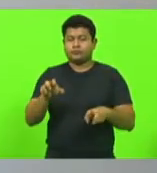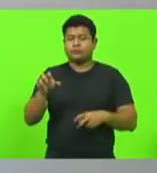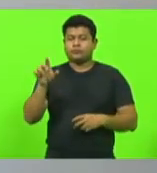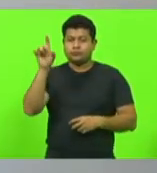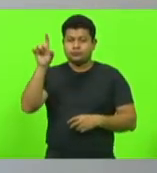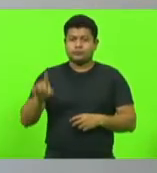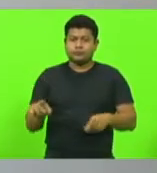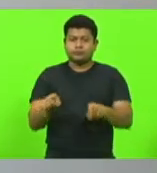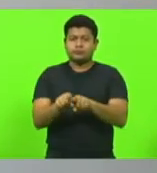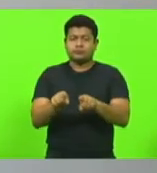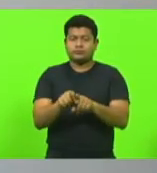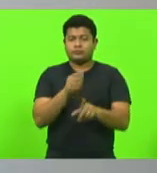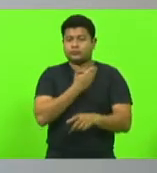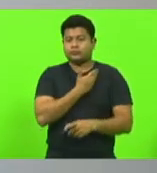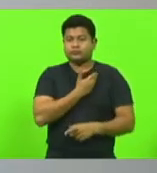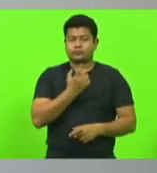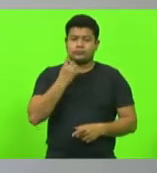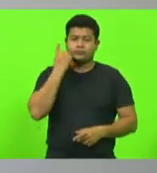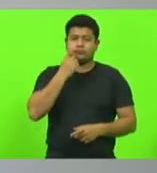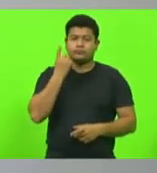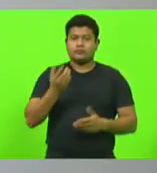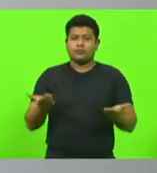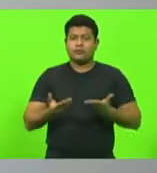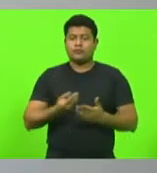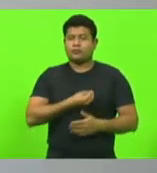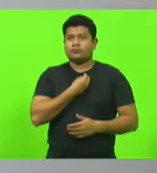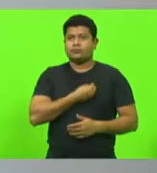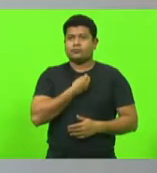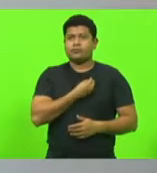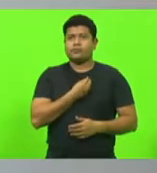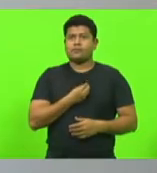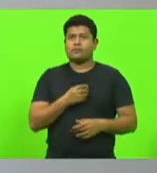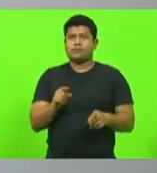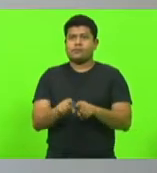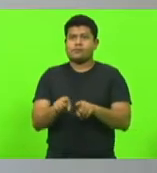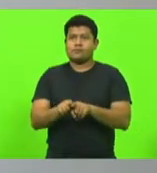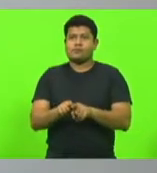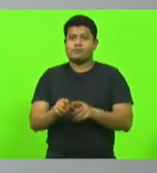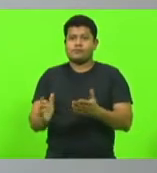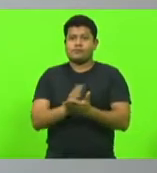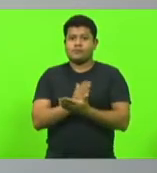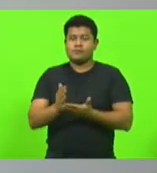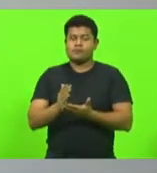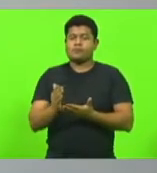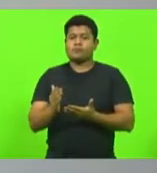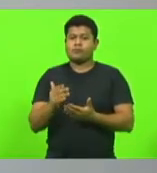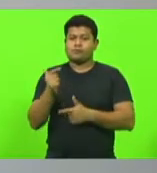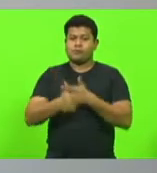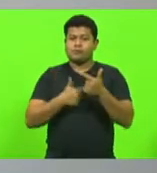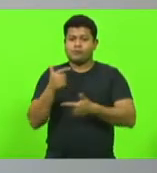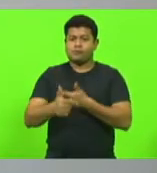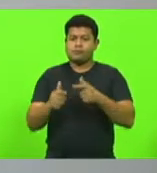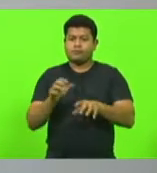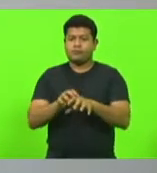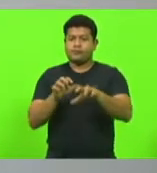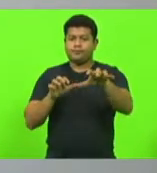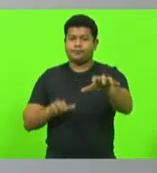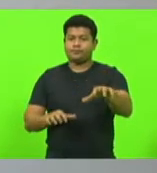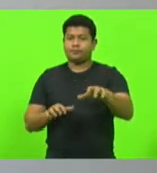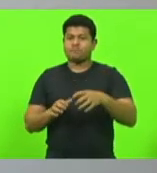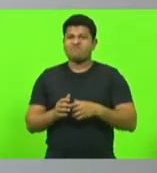nobres colegas deputados que estão na Assembleia, também quem está em seus respectivos escritórios